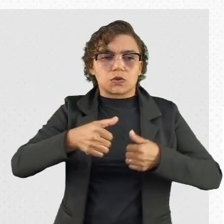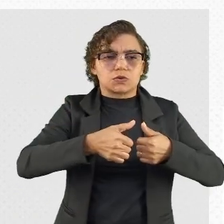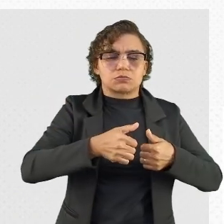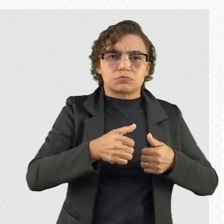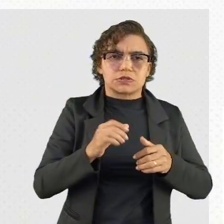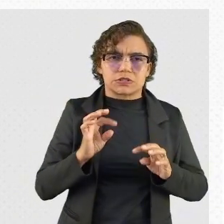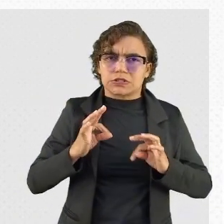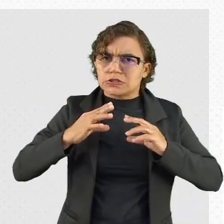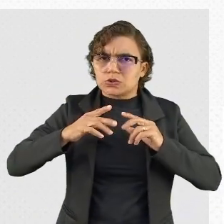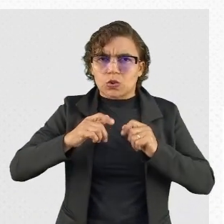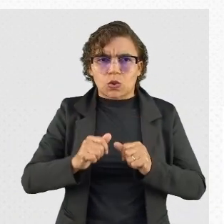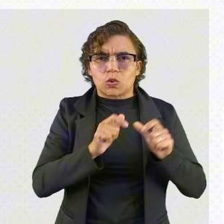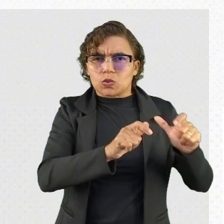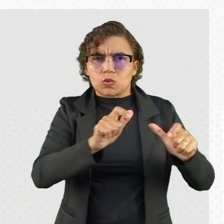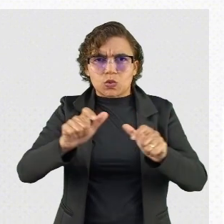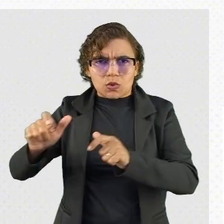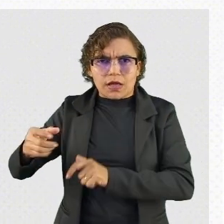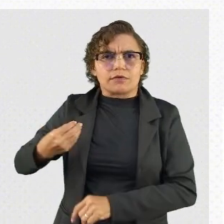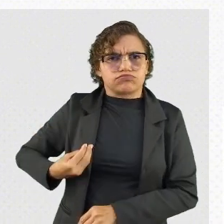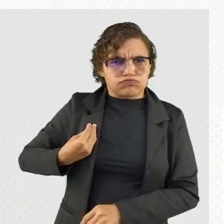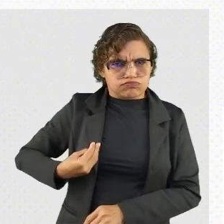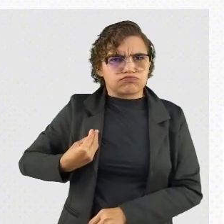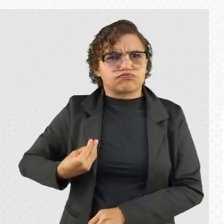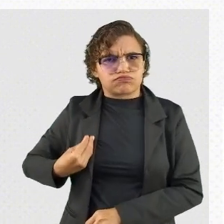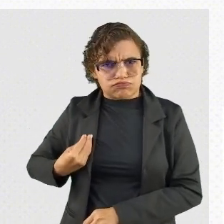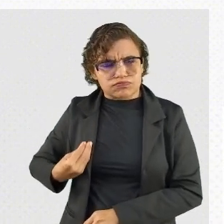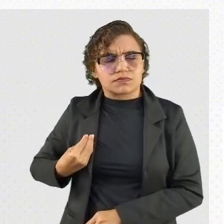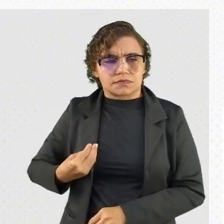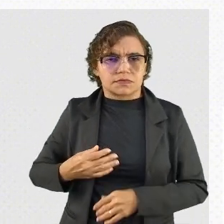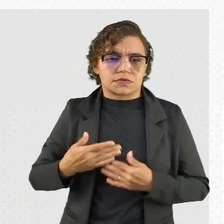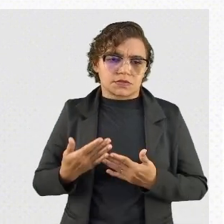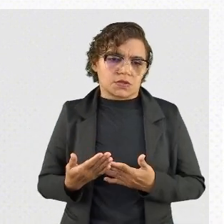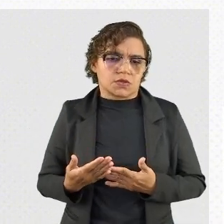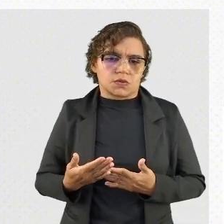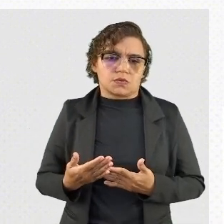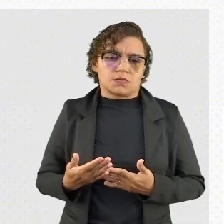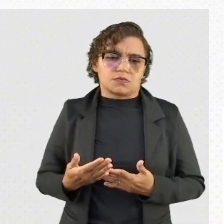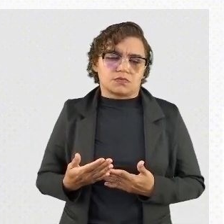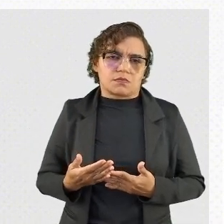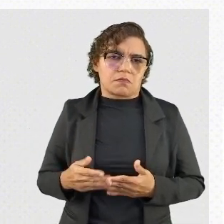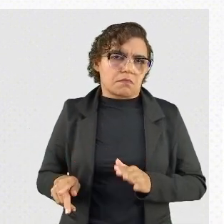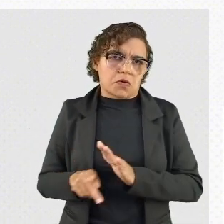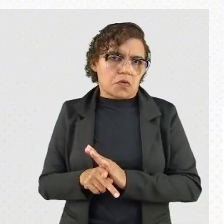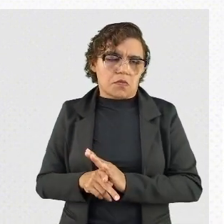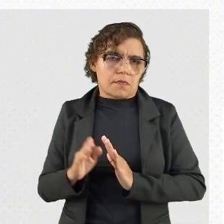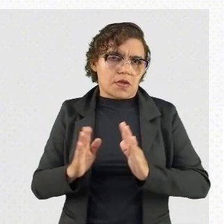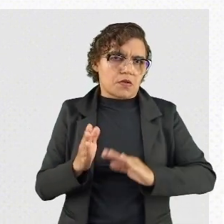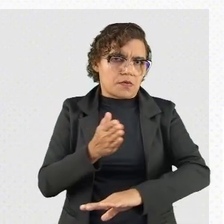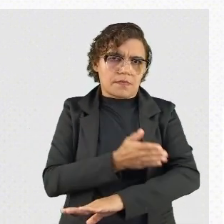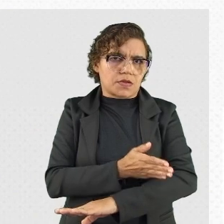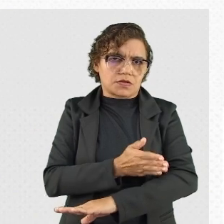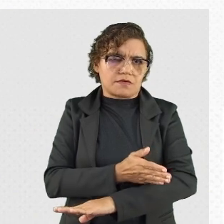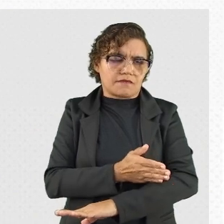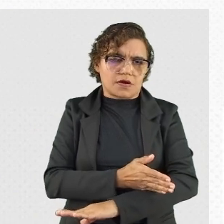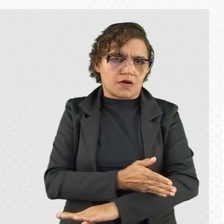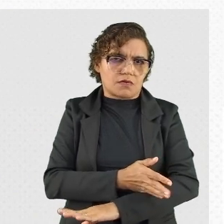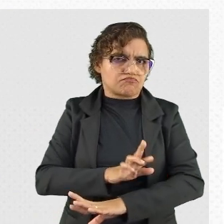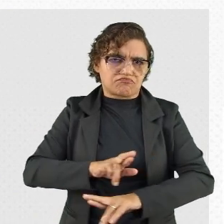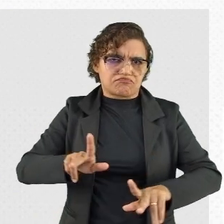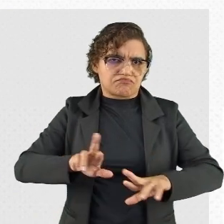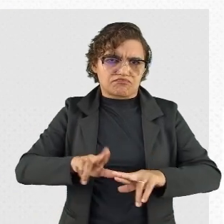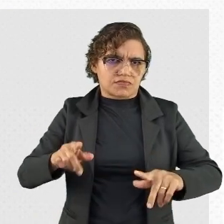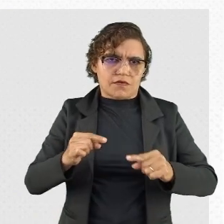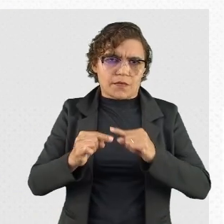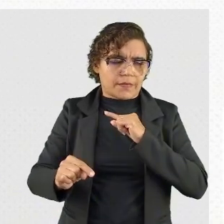é o pressuposto, no caso aqui, medieval, de que a nossa questão